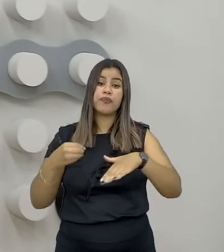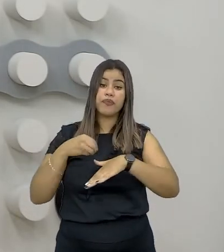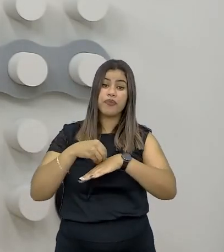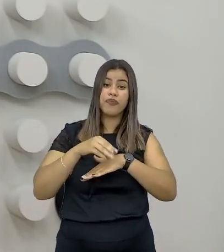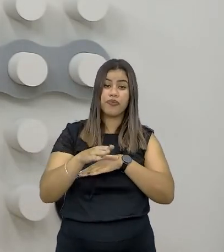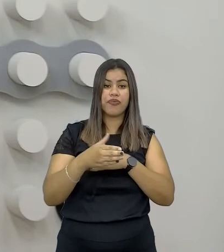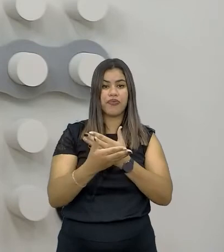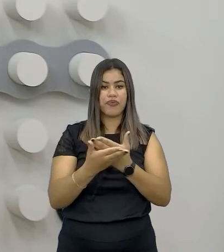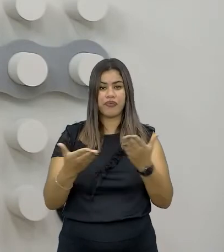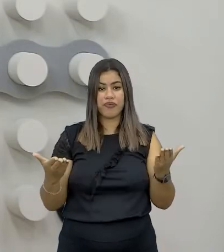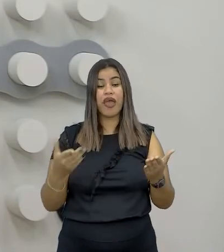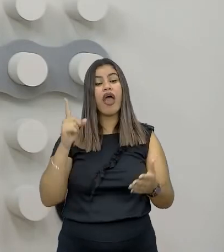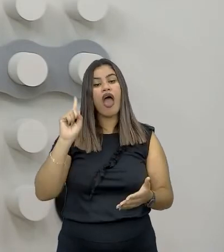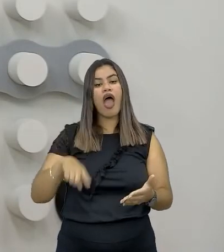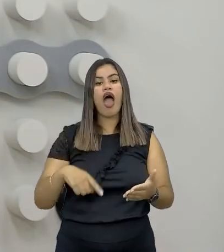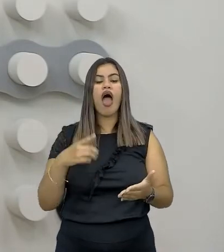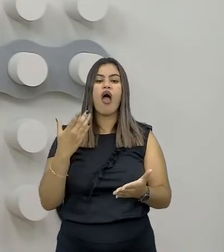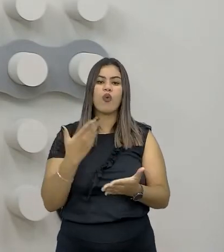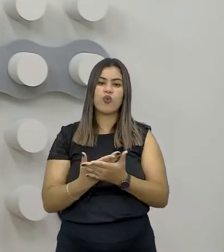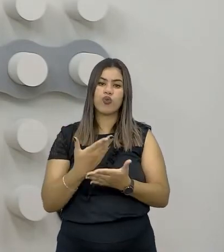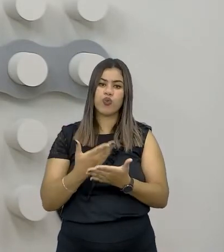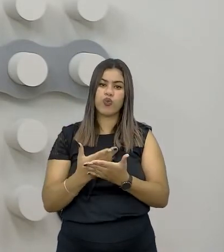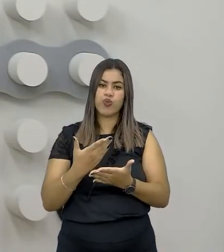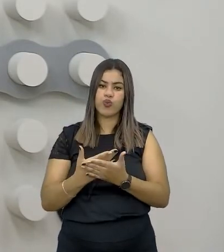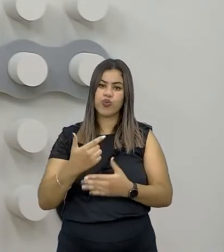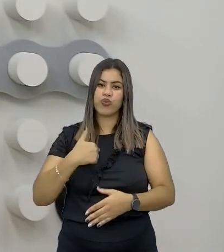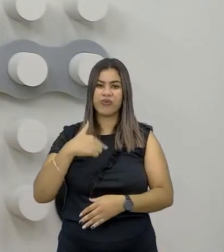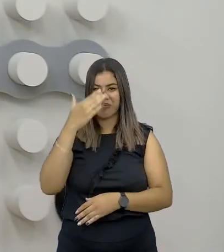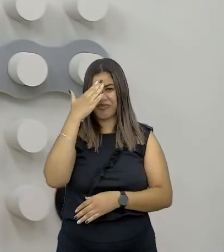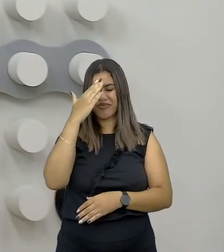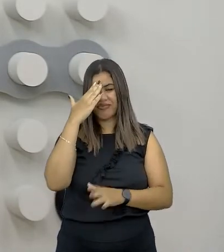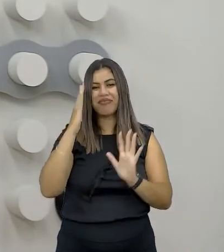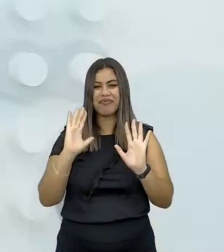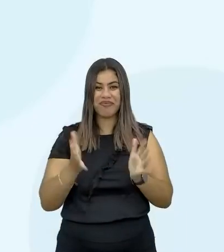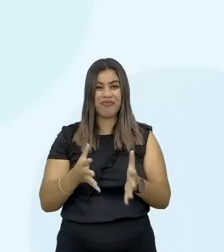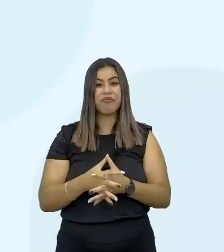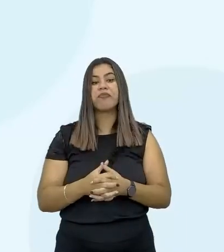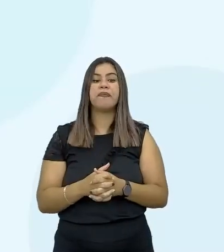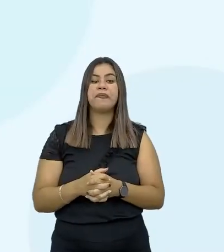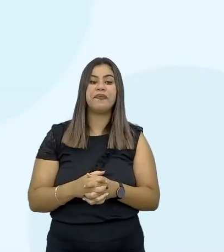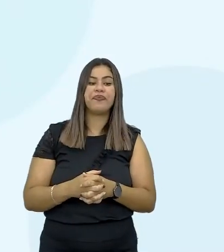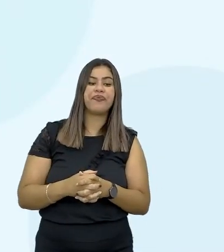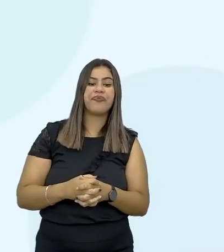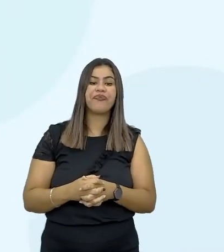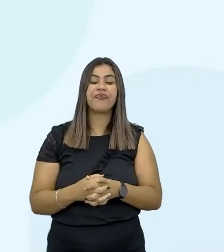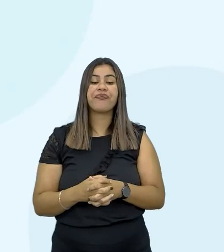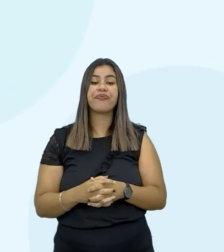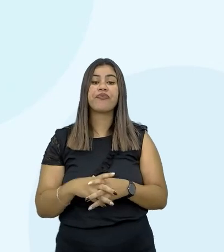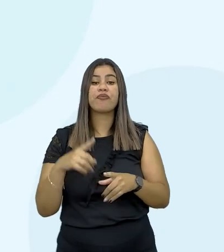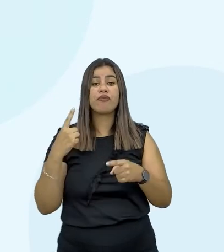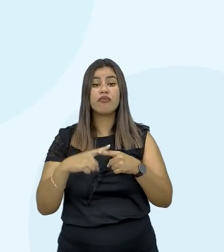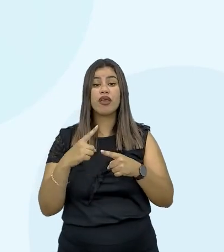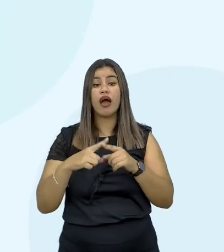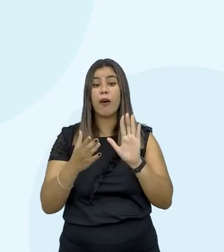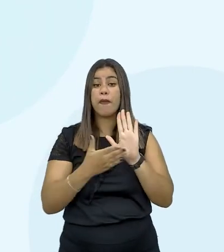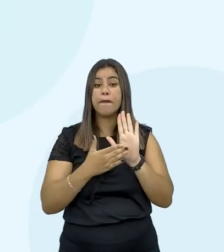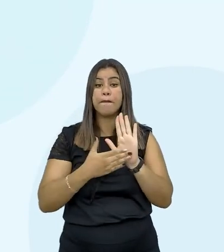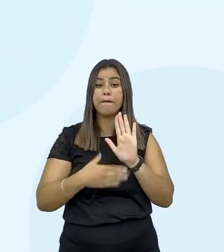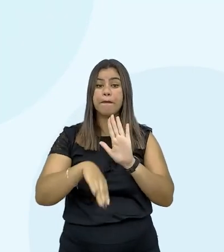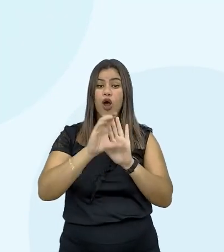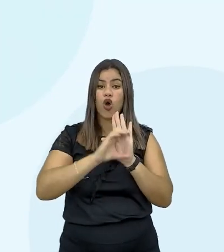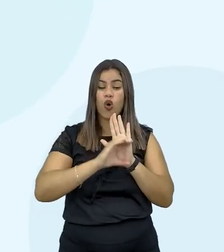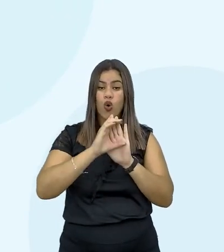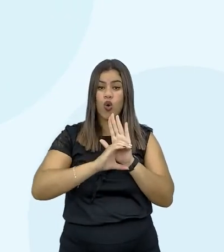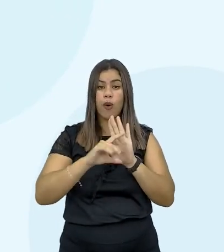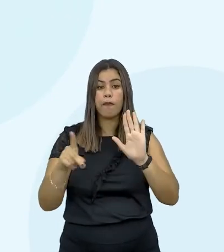a aula que eu entendi. Eu vou pedir para mostrar o slide de novo, porque tem uma proposta curricular que é da Secretaria do